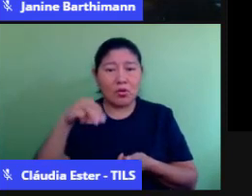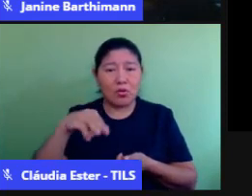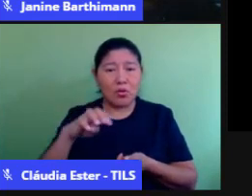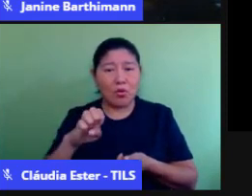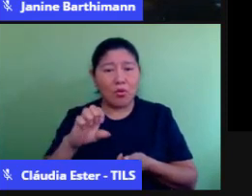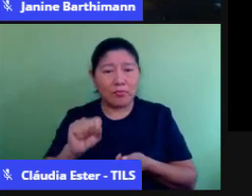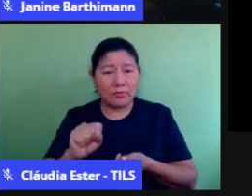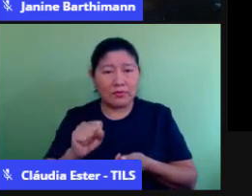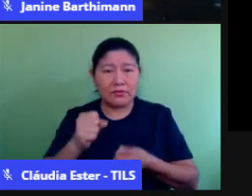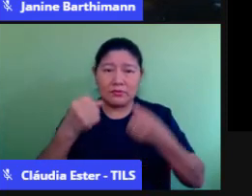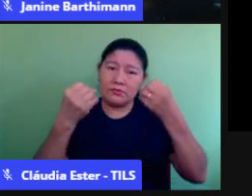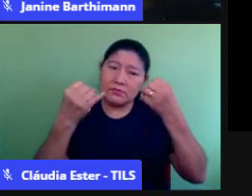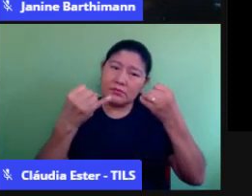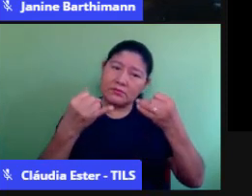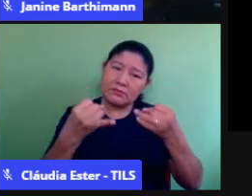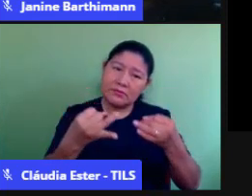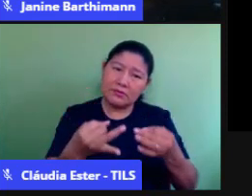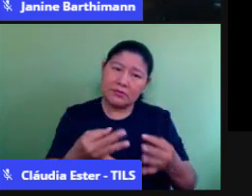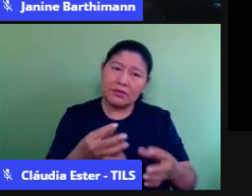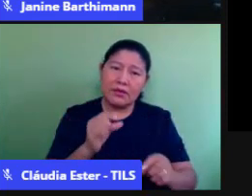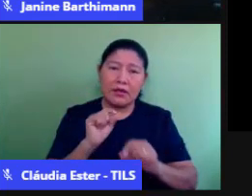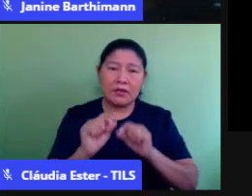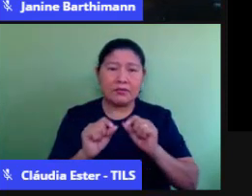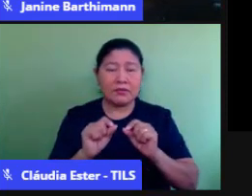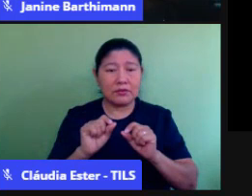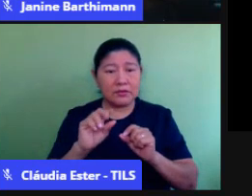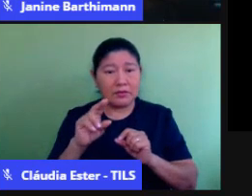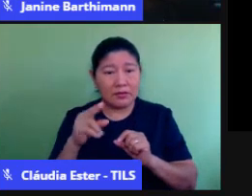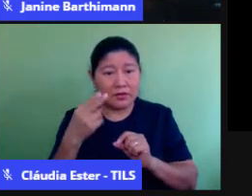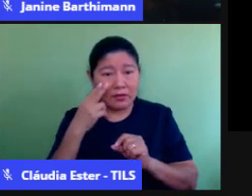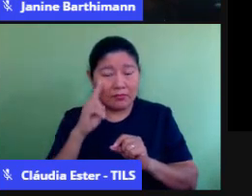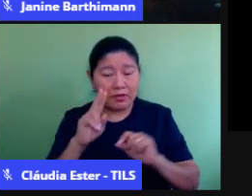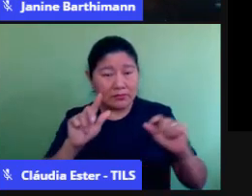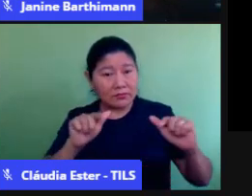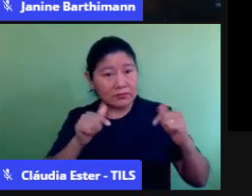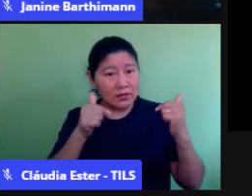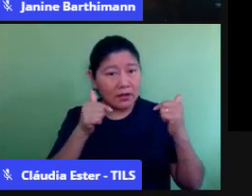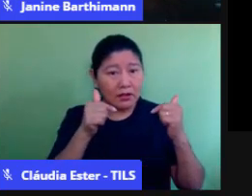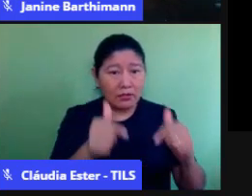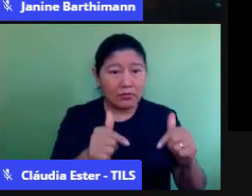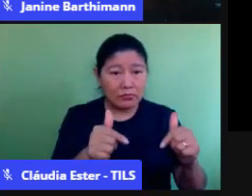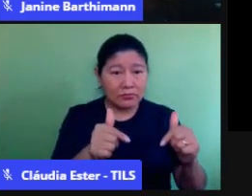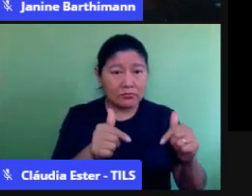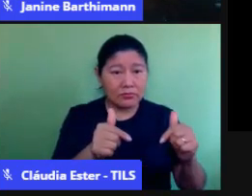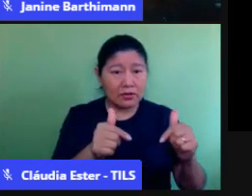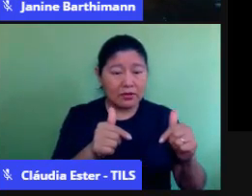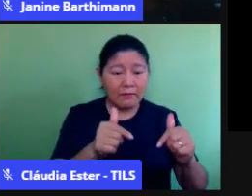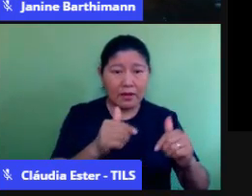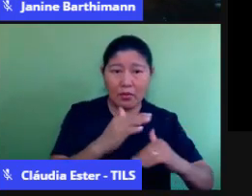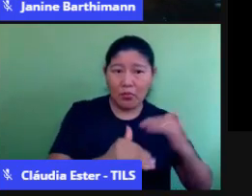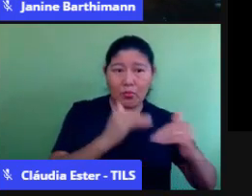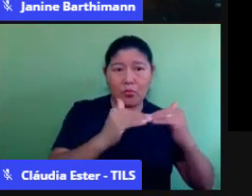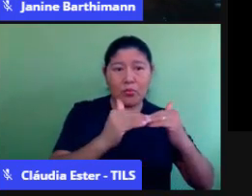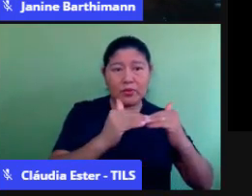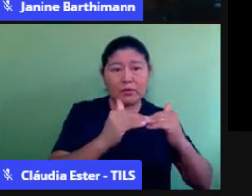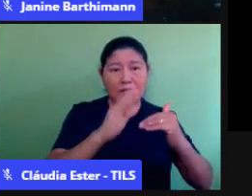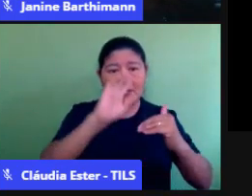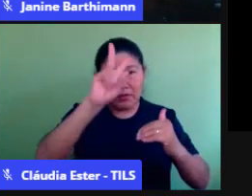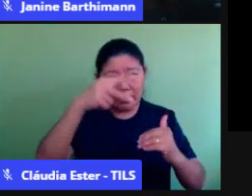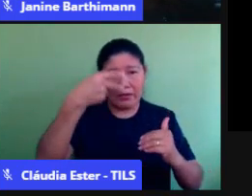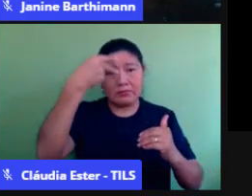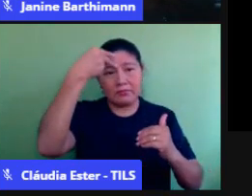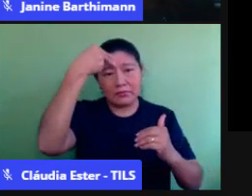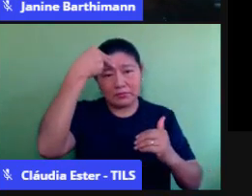competição acirrada para ver quem consegue pegar a maior fatia do mercado. Numa perspectiva